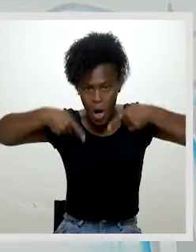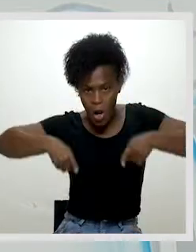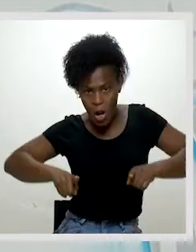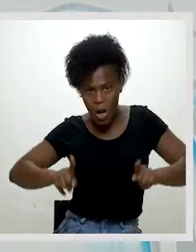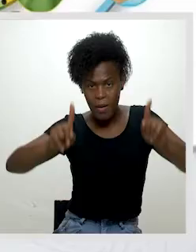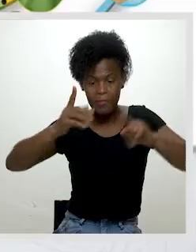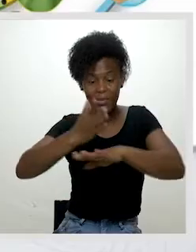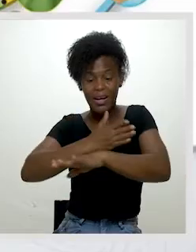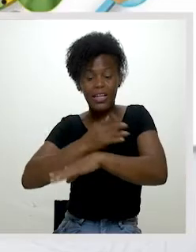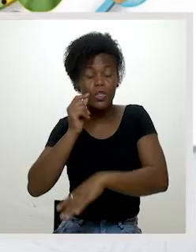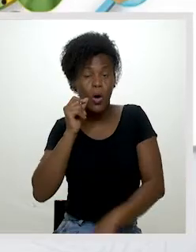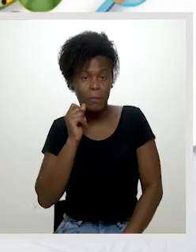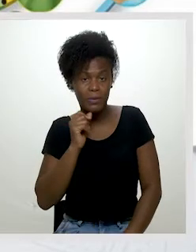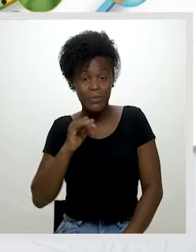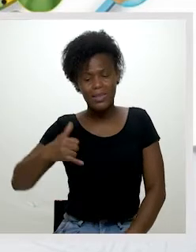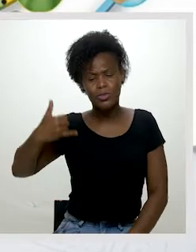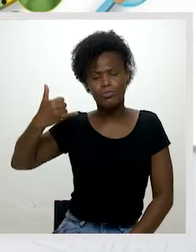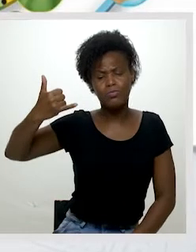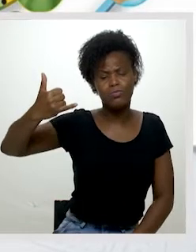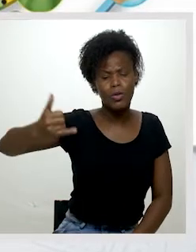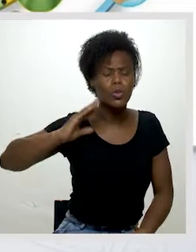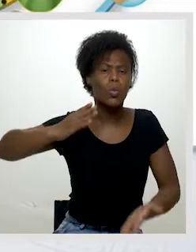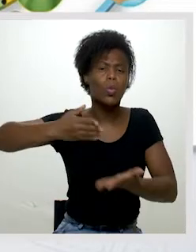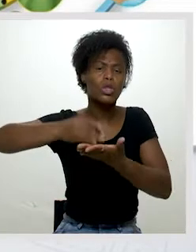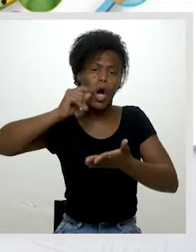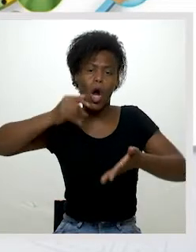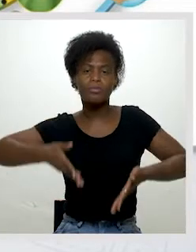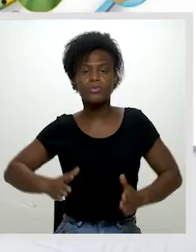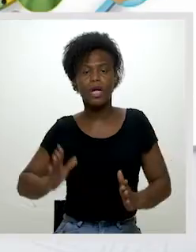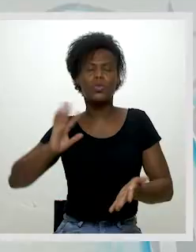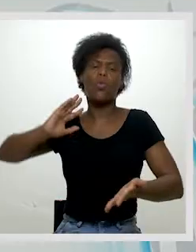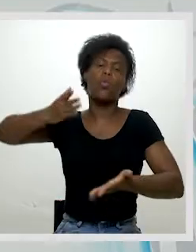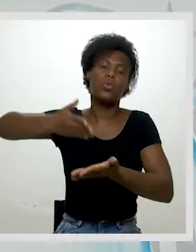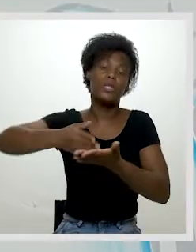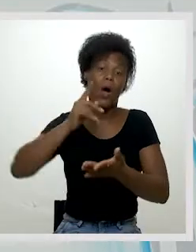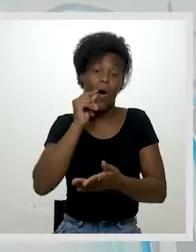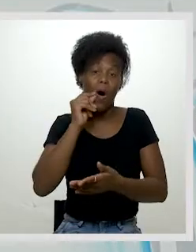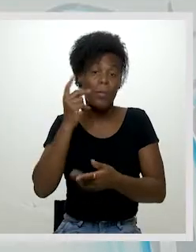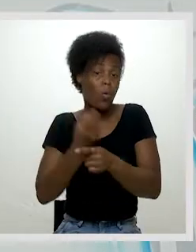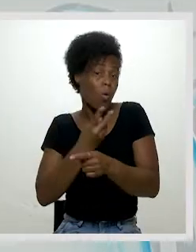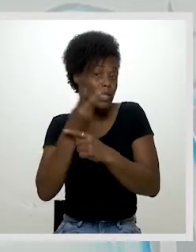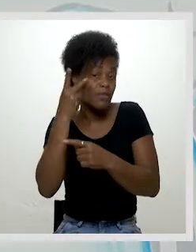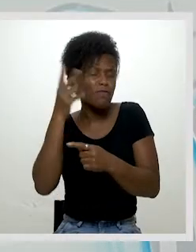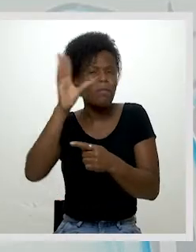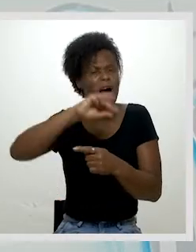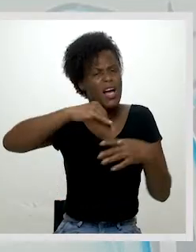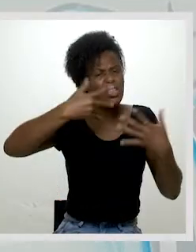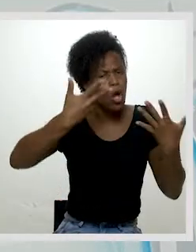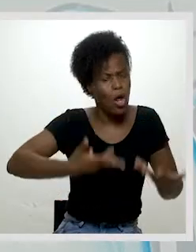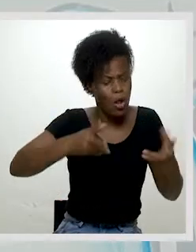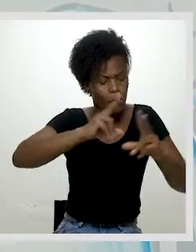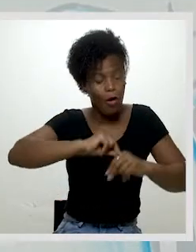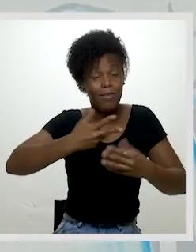homem. O homem é o último que aparece. Então, isso significa que o homem é dos seres vivos mais recentes que